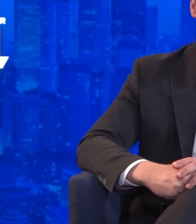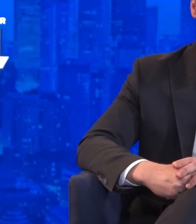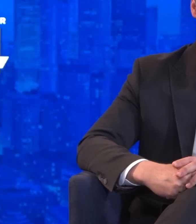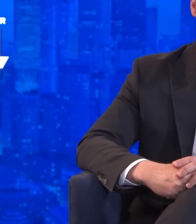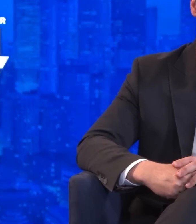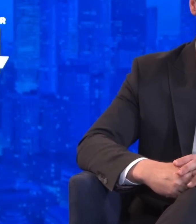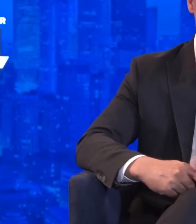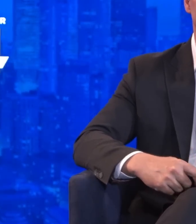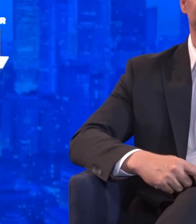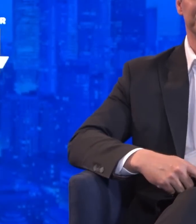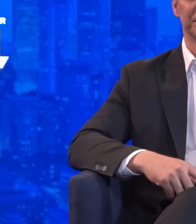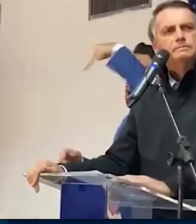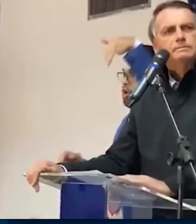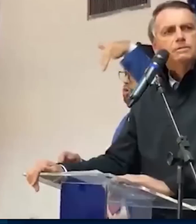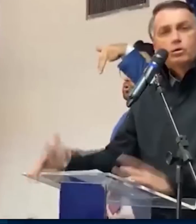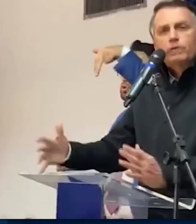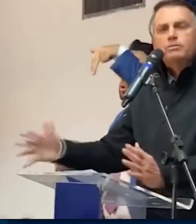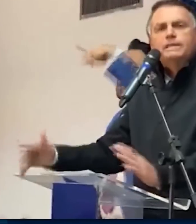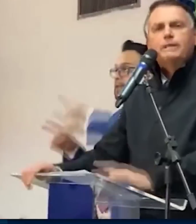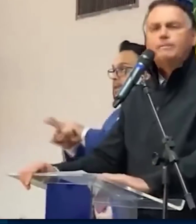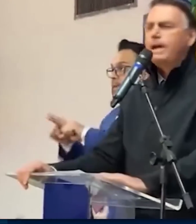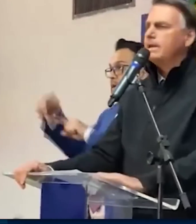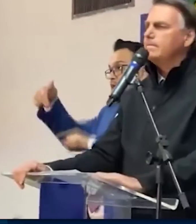ex-advogado do MST